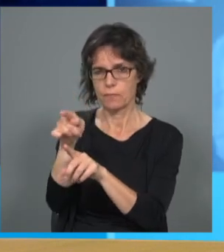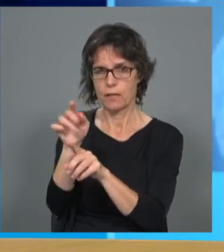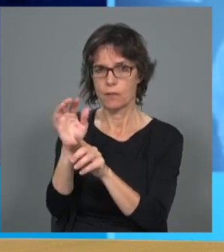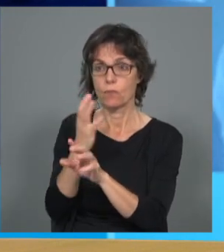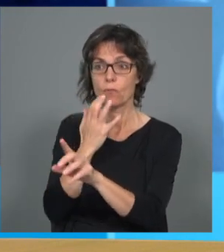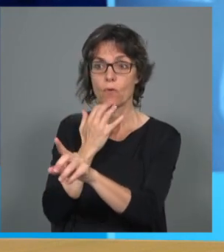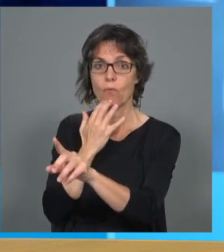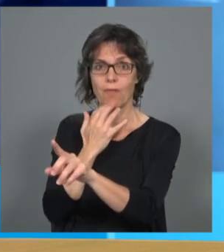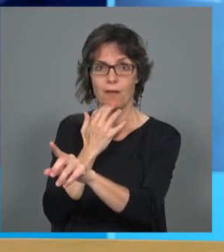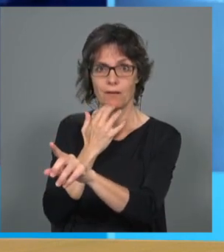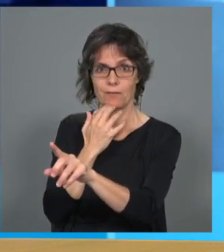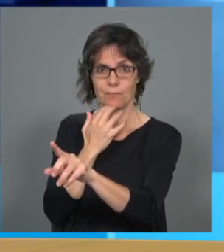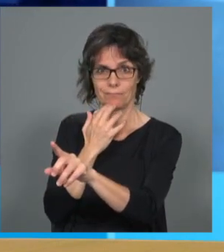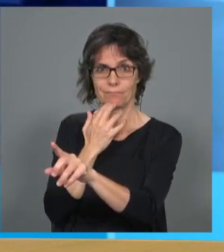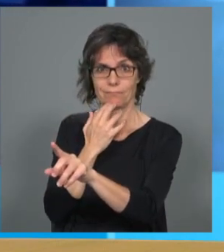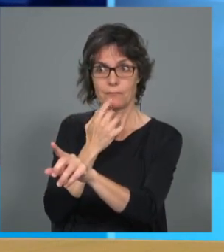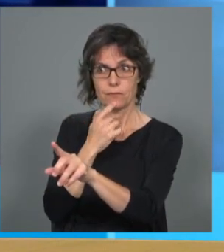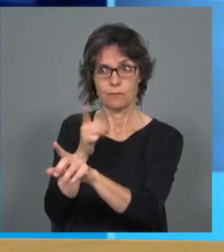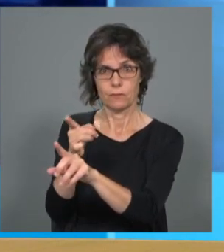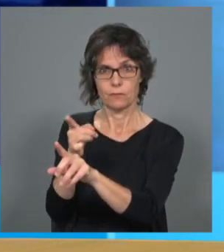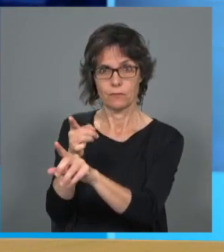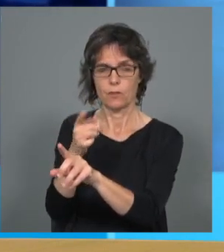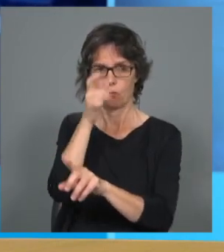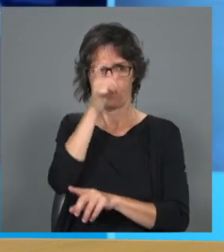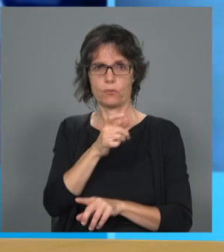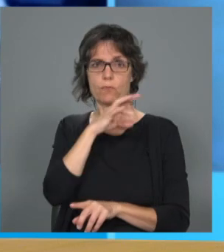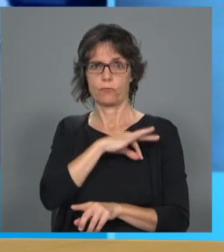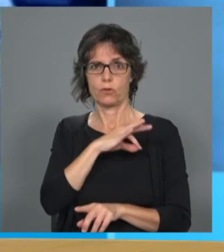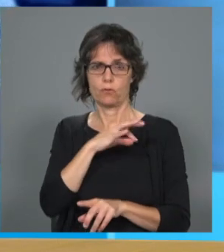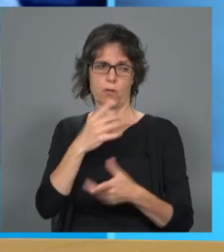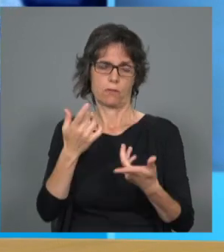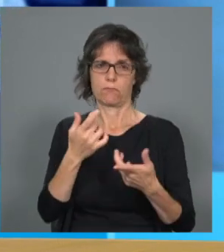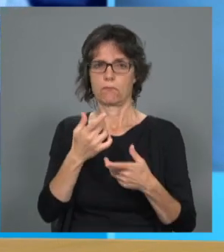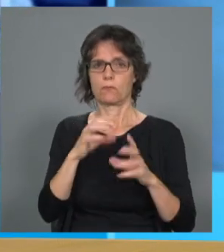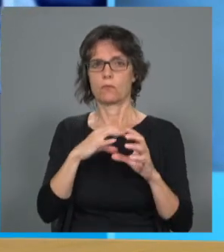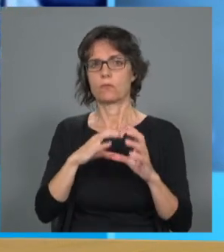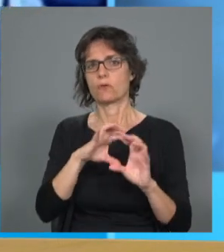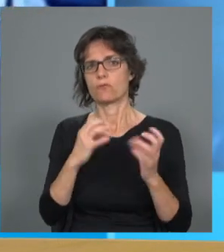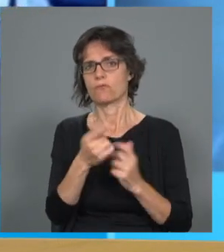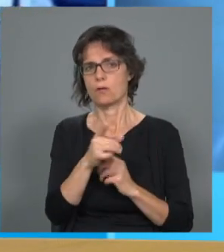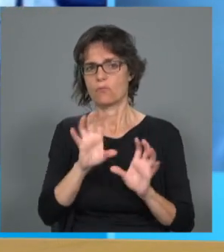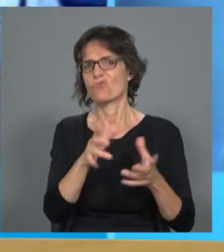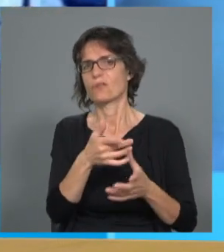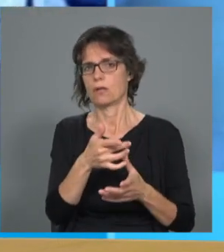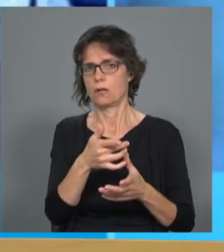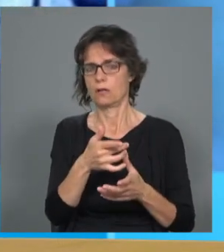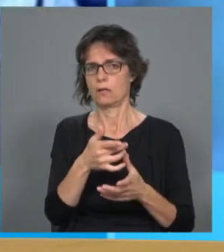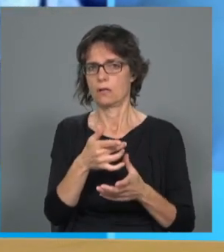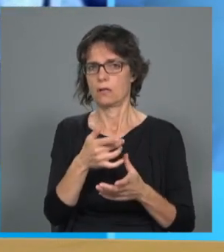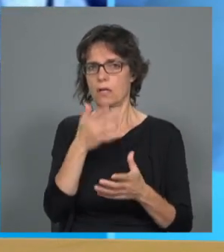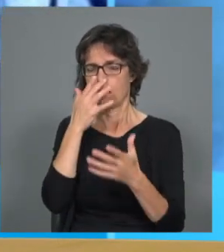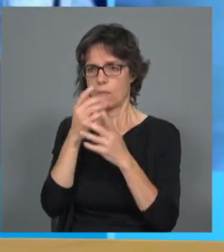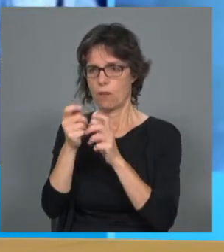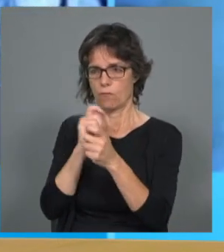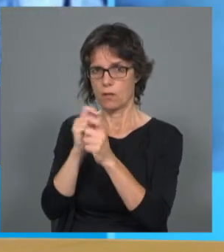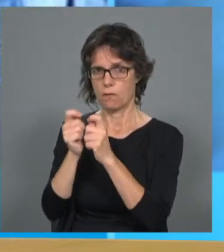não é? Por isso, quando eu penso que um jornalista, que alguém ou que um profissional de comunicação social abraça esta